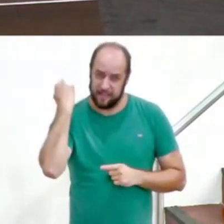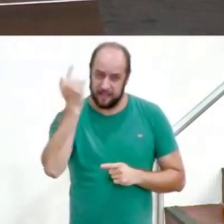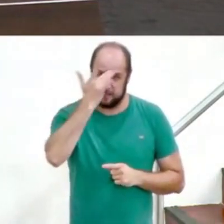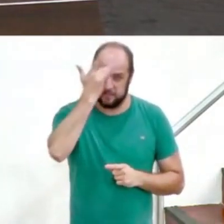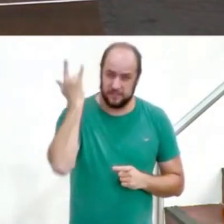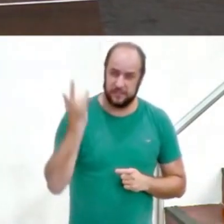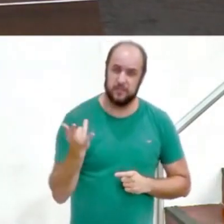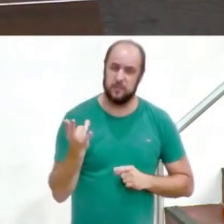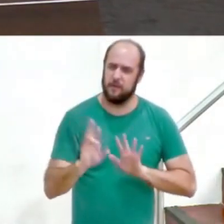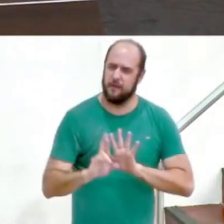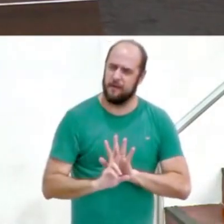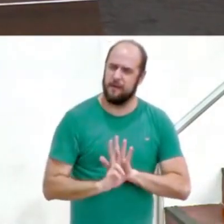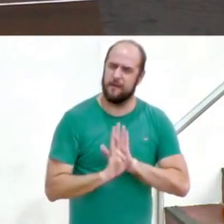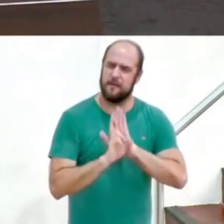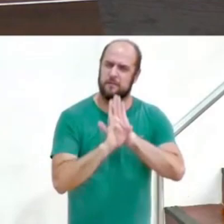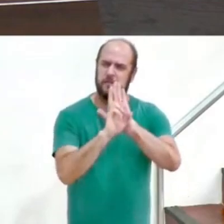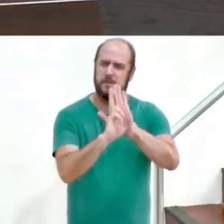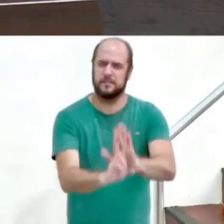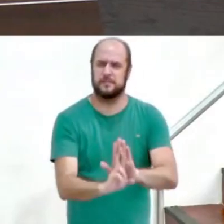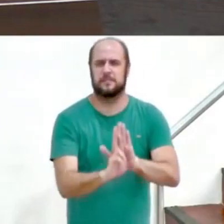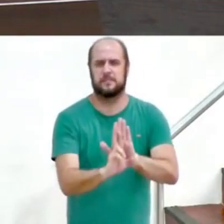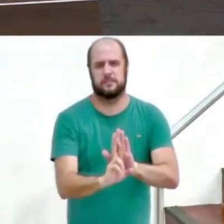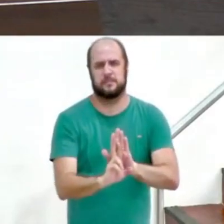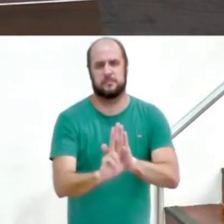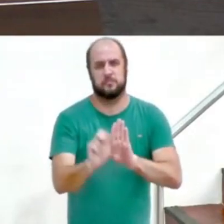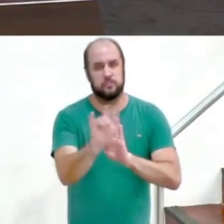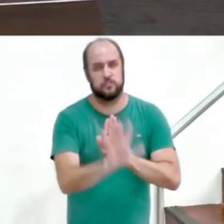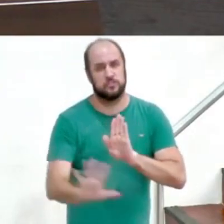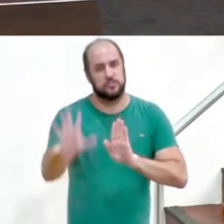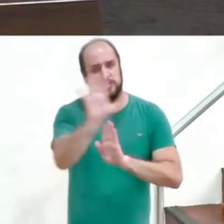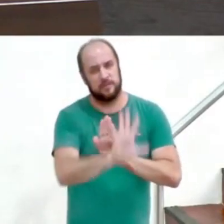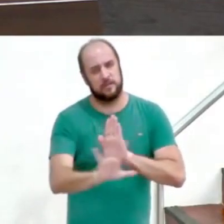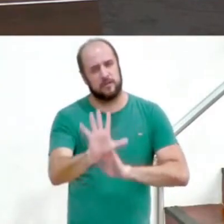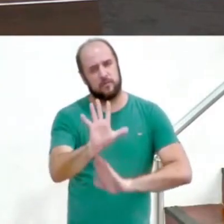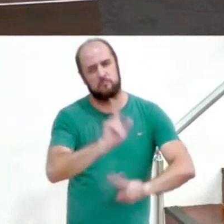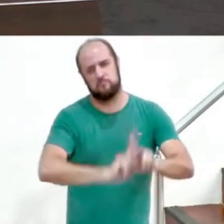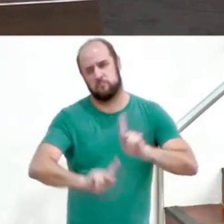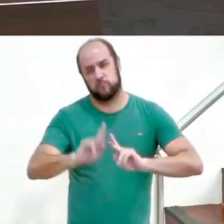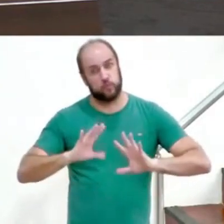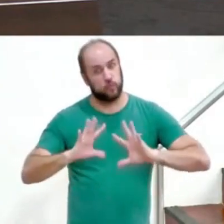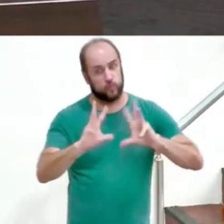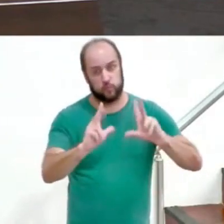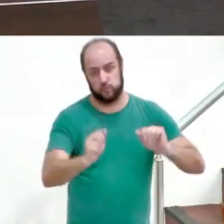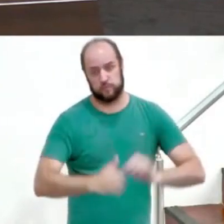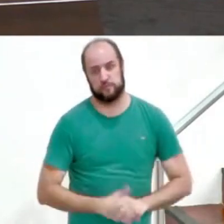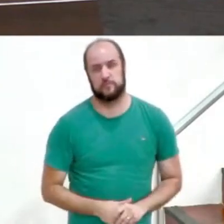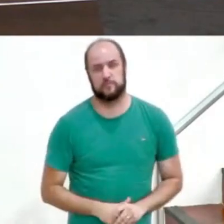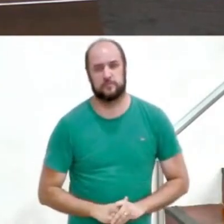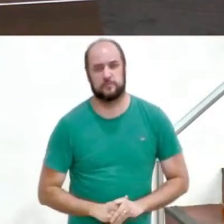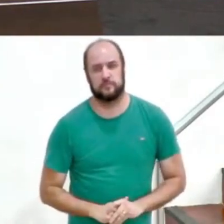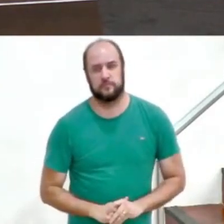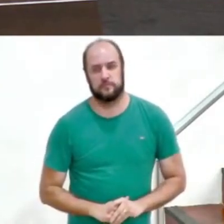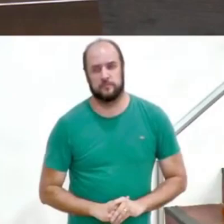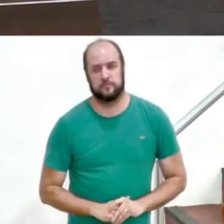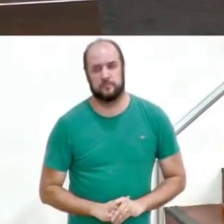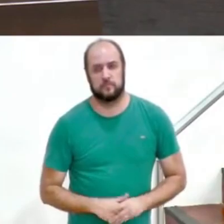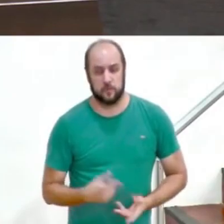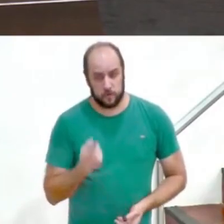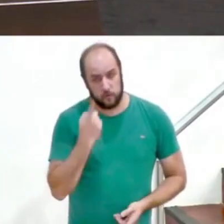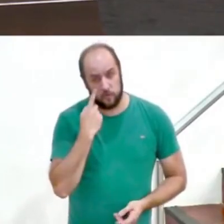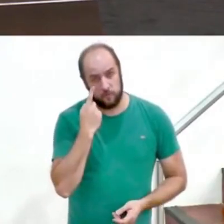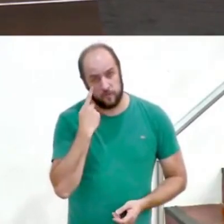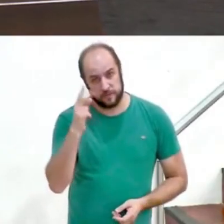de representantes federais de toda a raça humana. O que vimos ao longo então